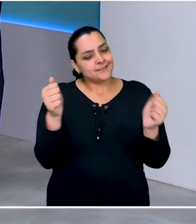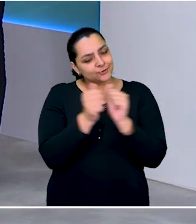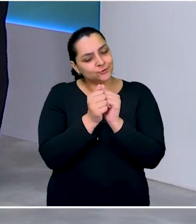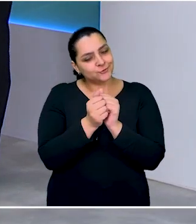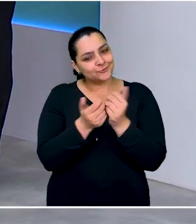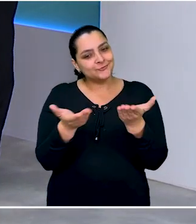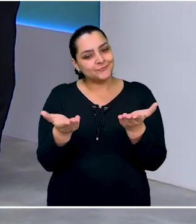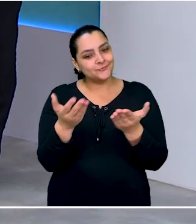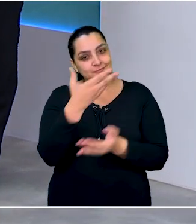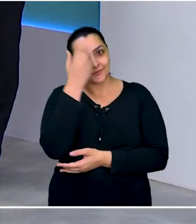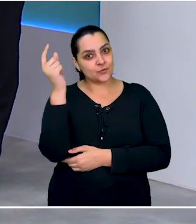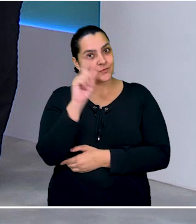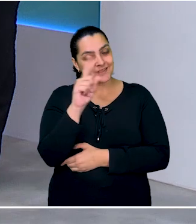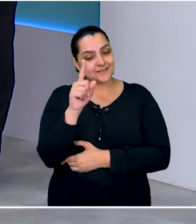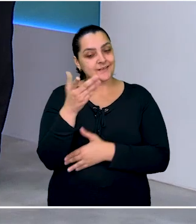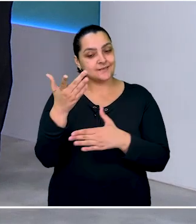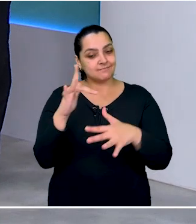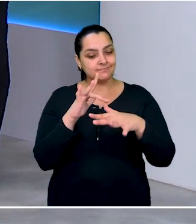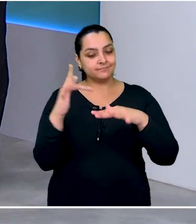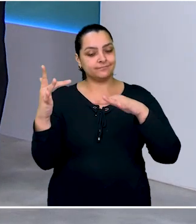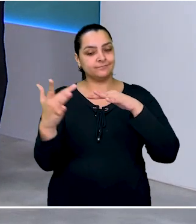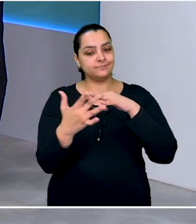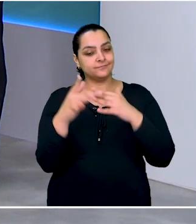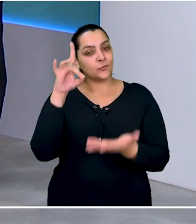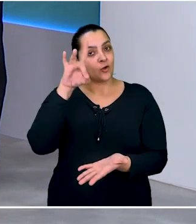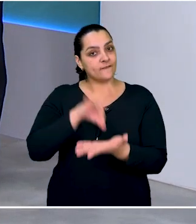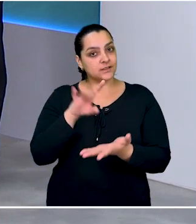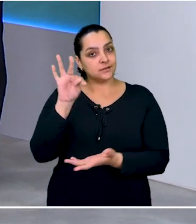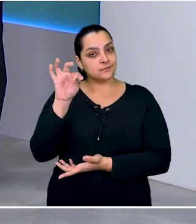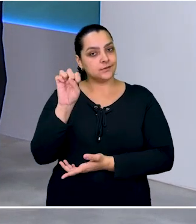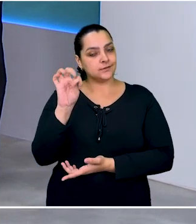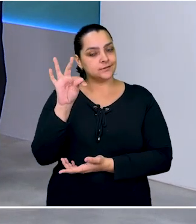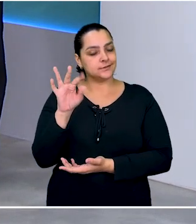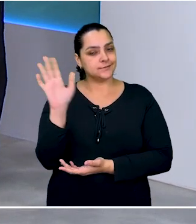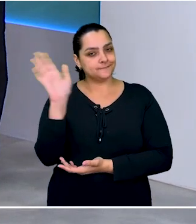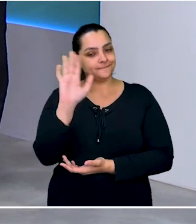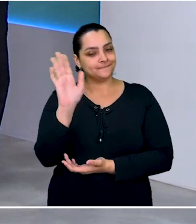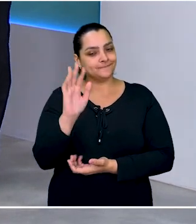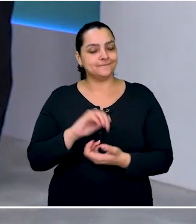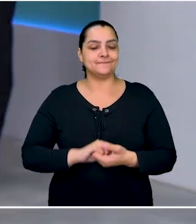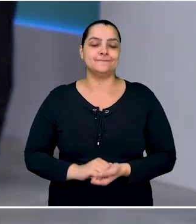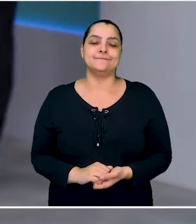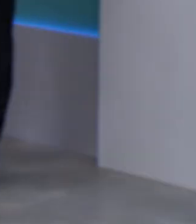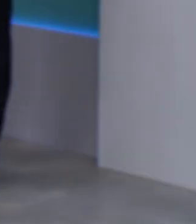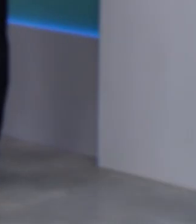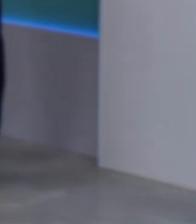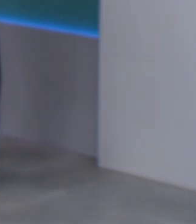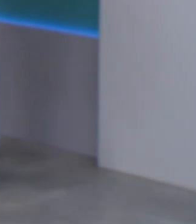companhia e não se esqueça de nos acompanhar também pelas redes oficiais do Tribunal. Tchau, tchau!